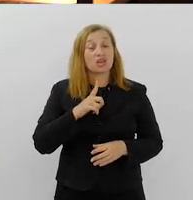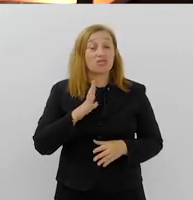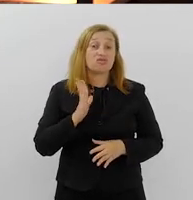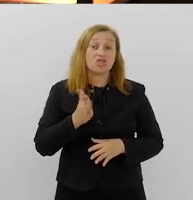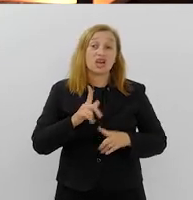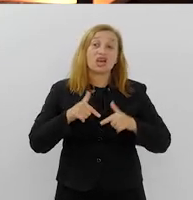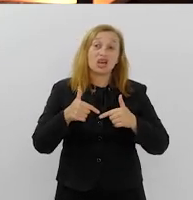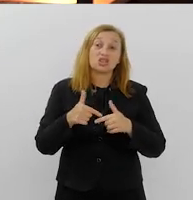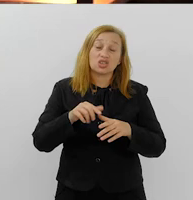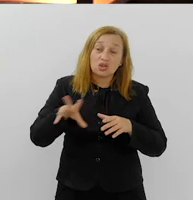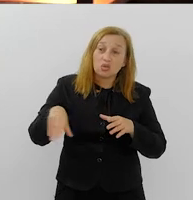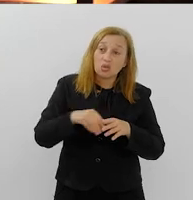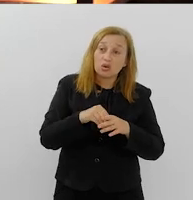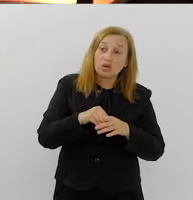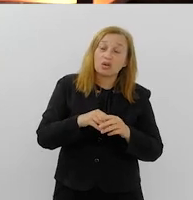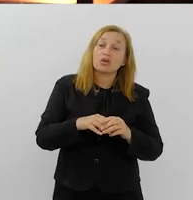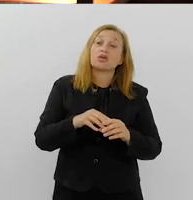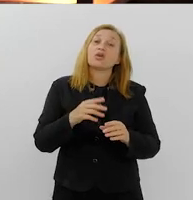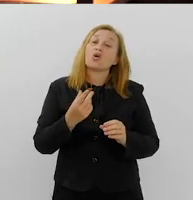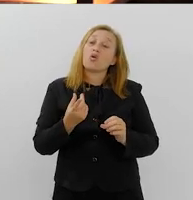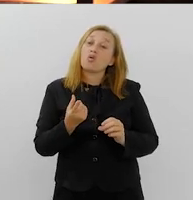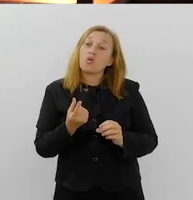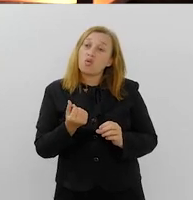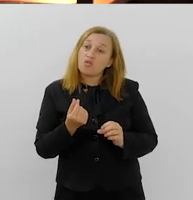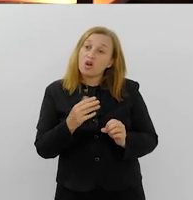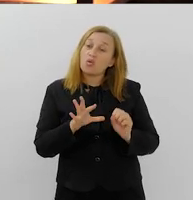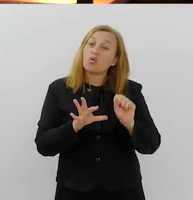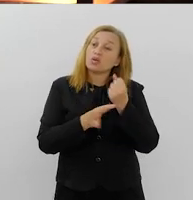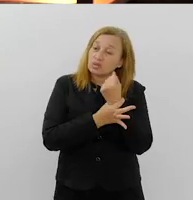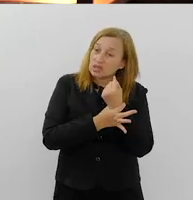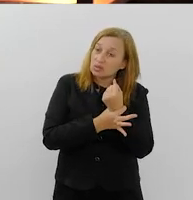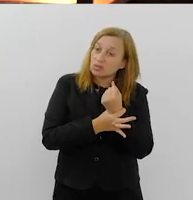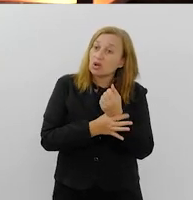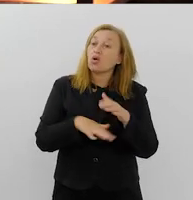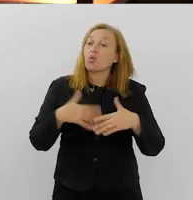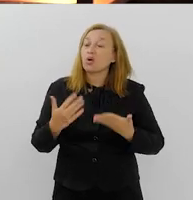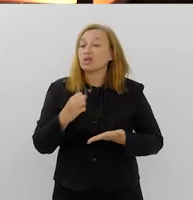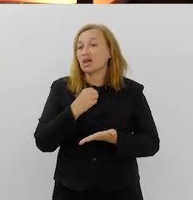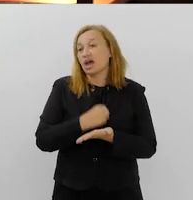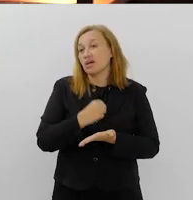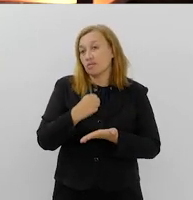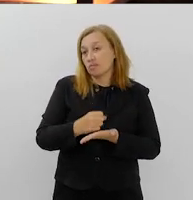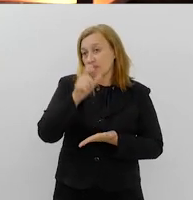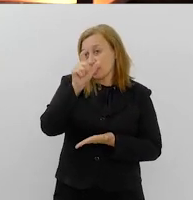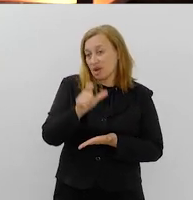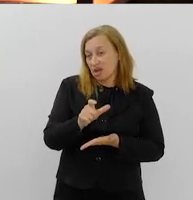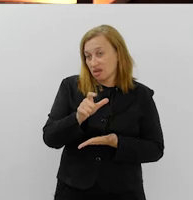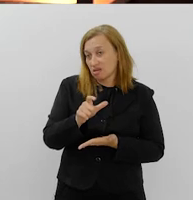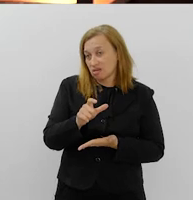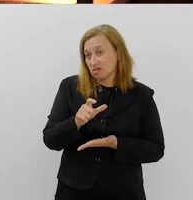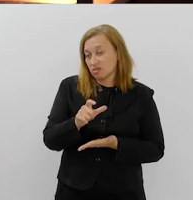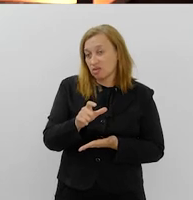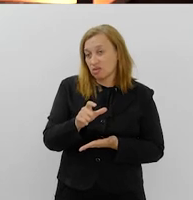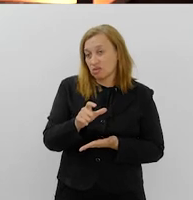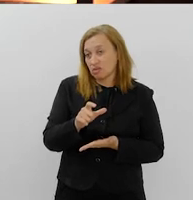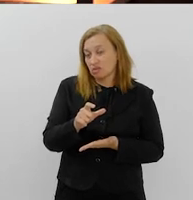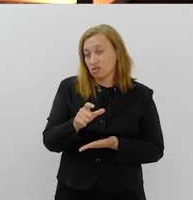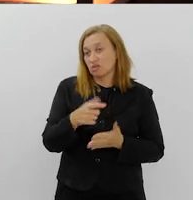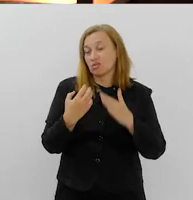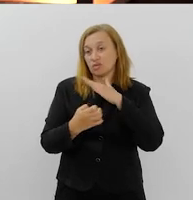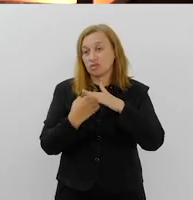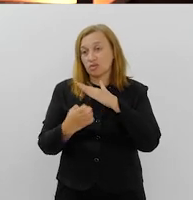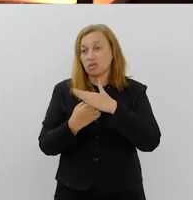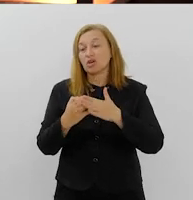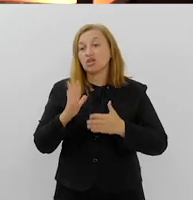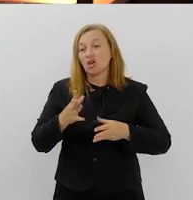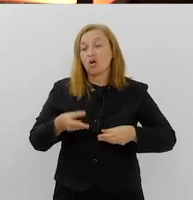que embutir já o valor do seguro, né? Quando a empresa contratante ela já oferece o seguro